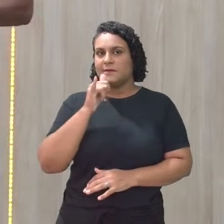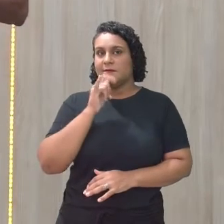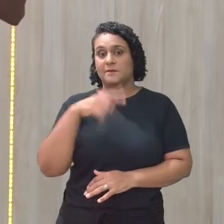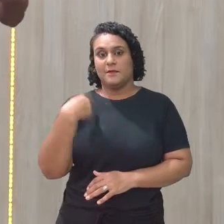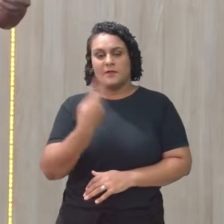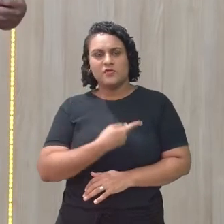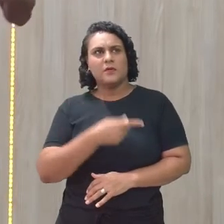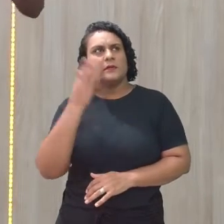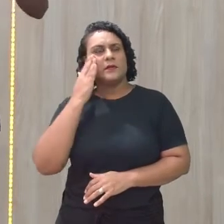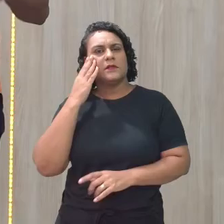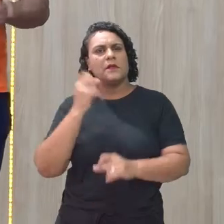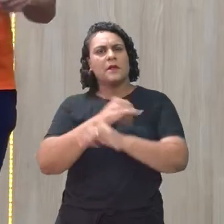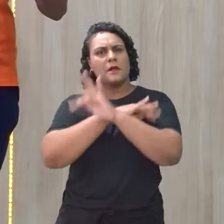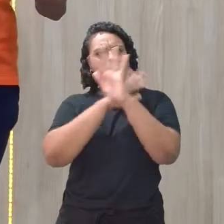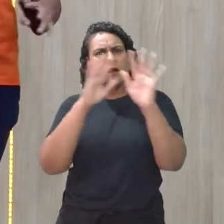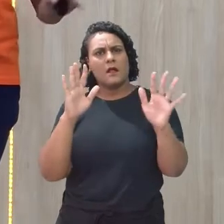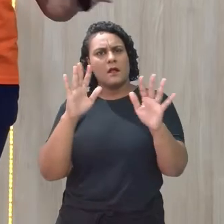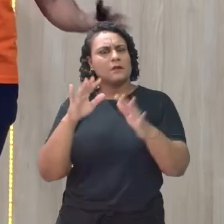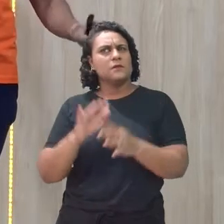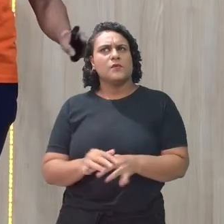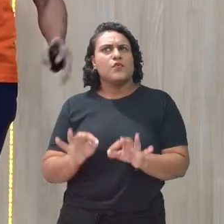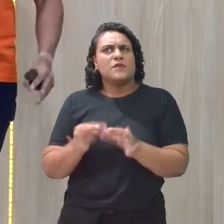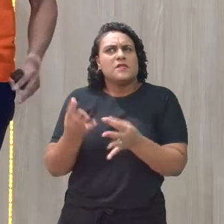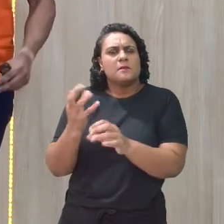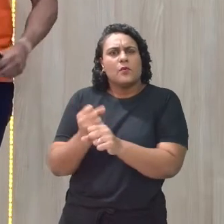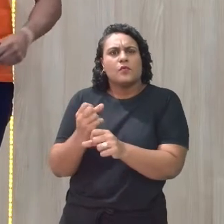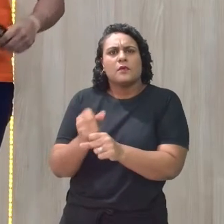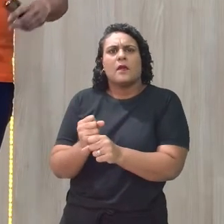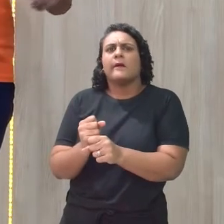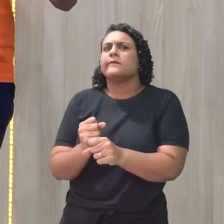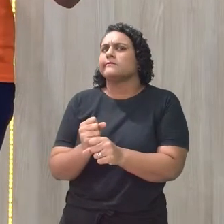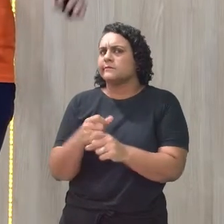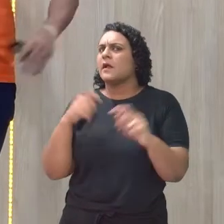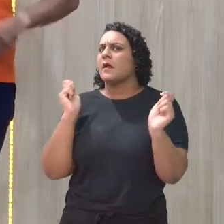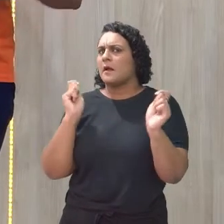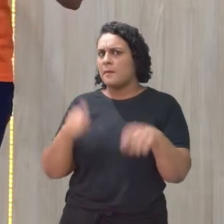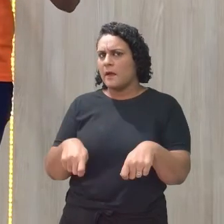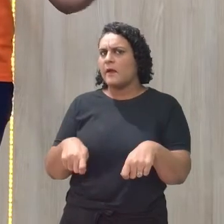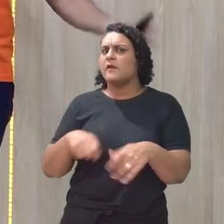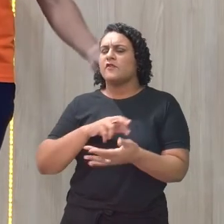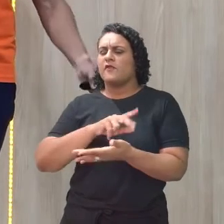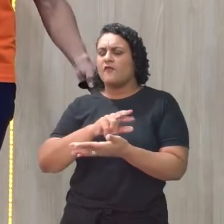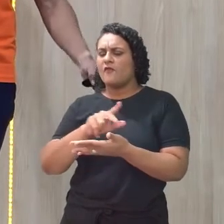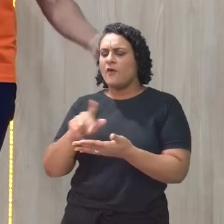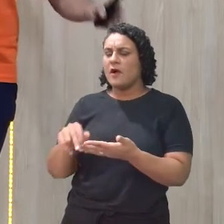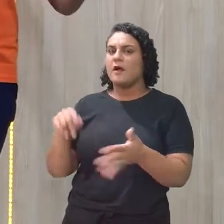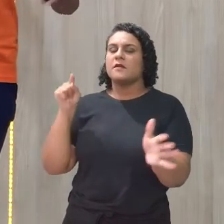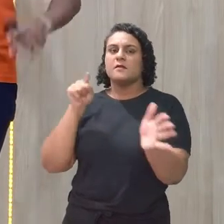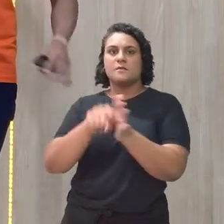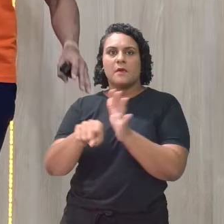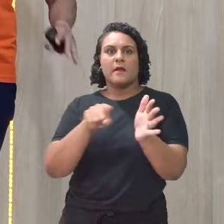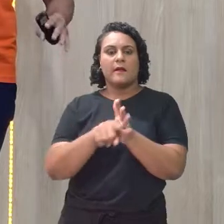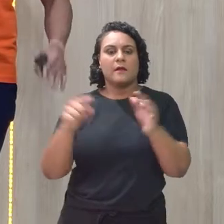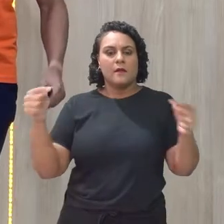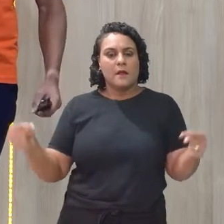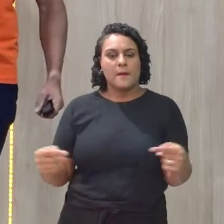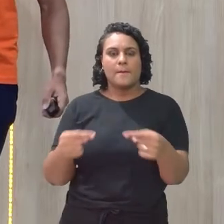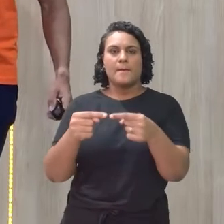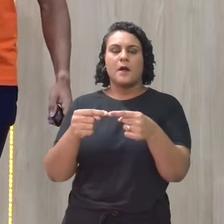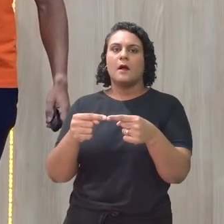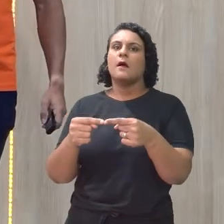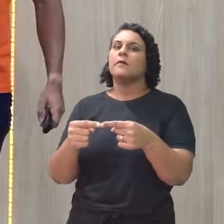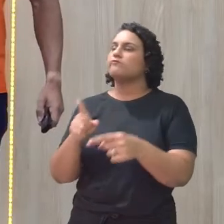gente entender que a partir de um simples probleminha, a gente pode fazer aí diversas perguntas relacionadas a